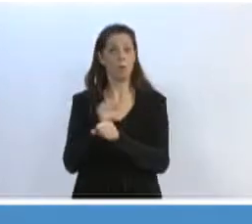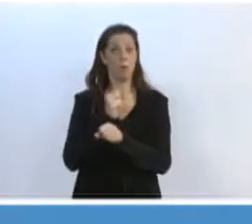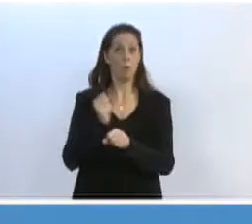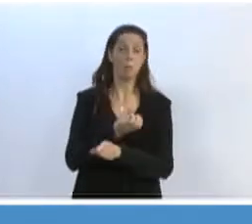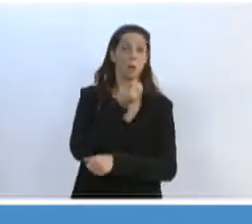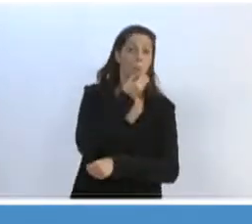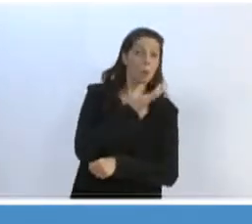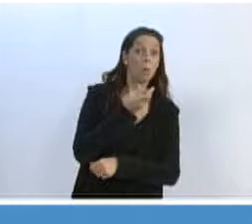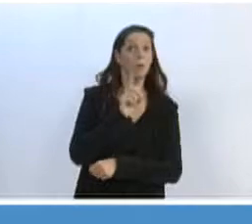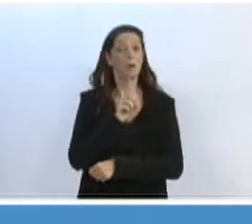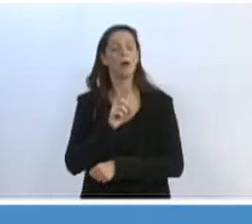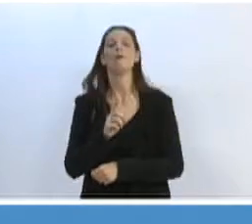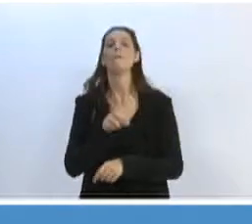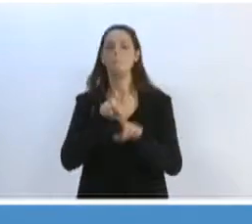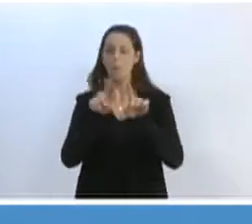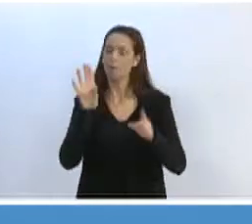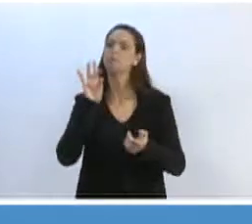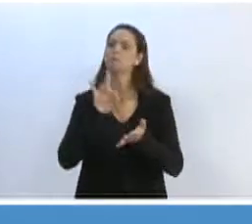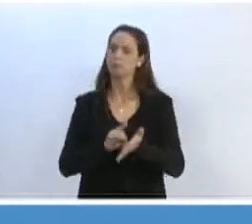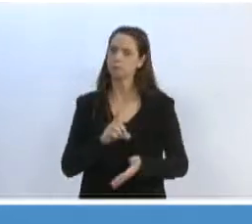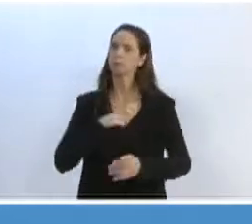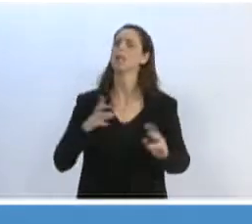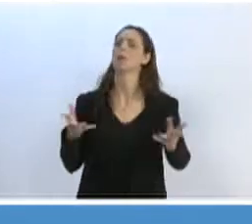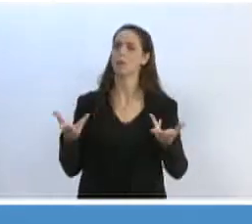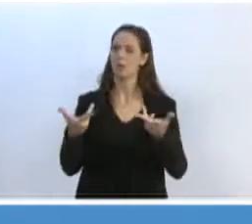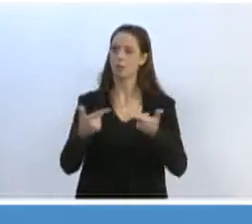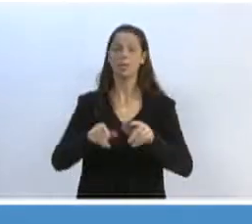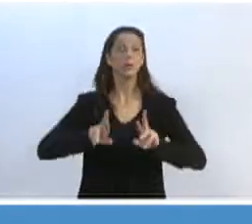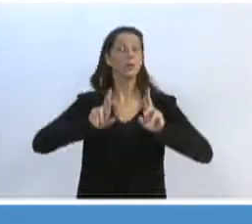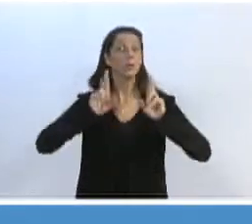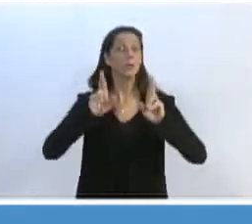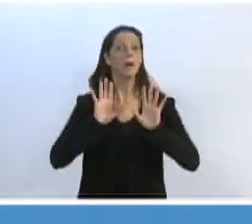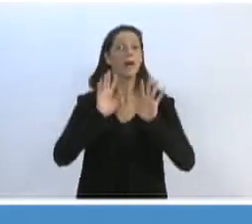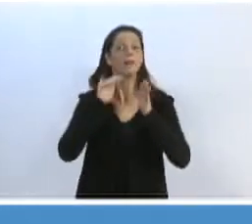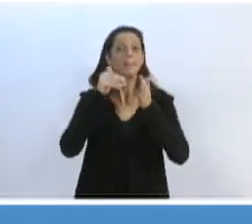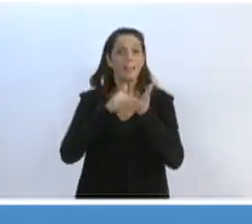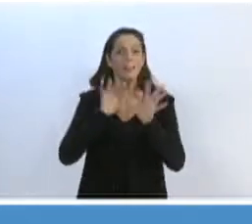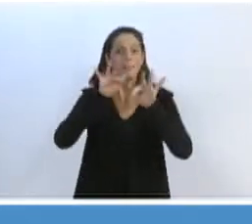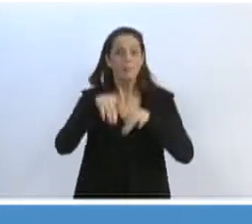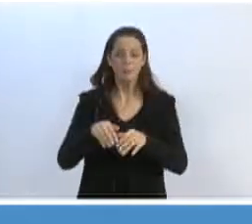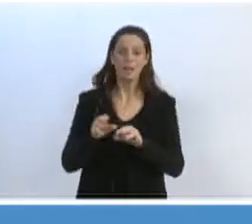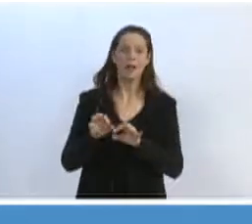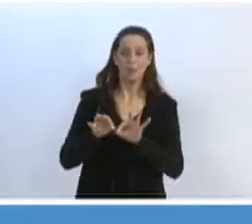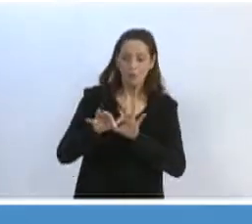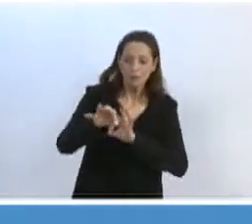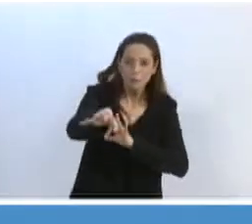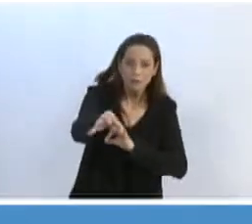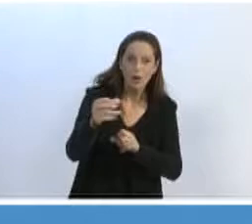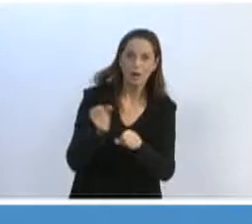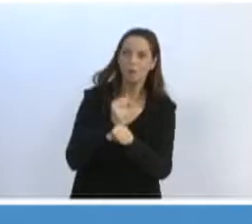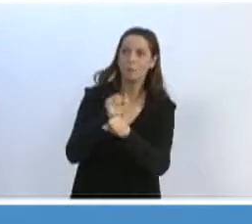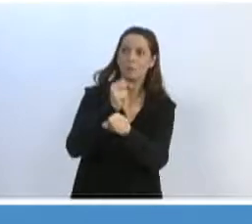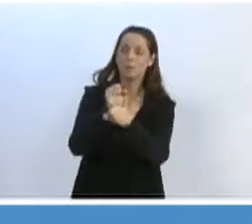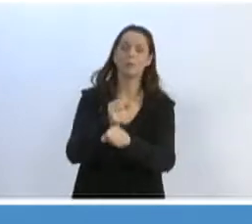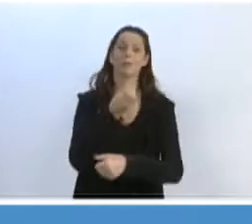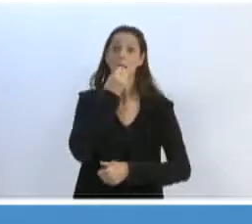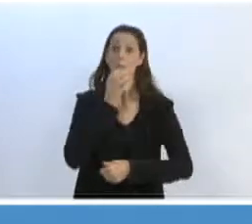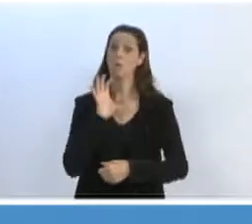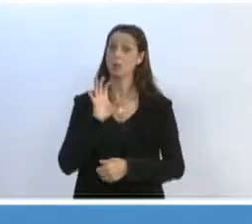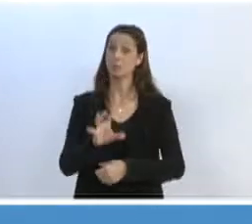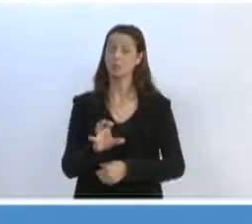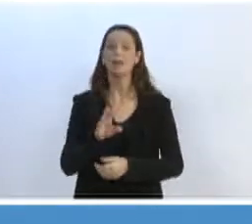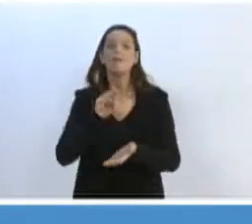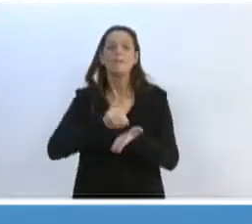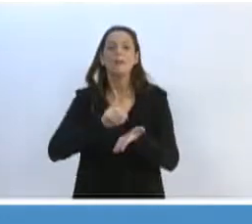de ótima qualidade é esperamos que até o final da obra ela continue dessa maneira faltando menos de 500 metros